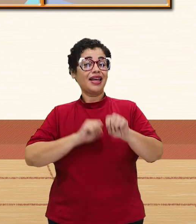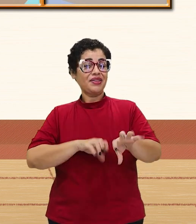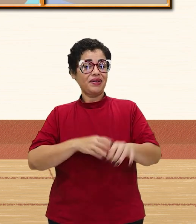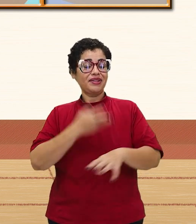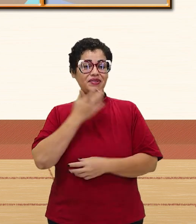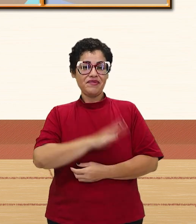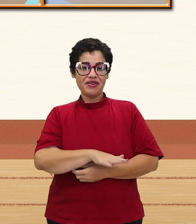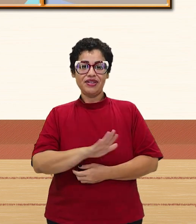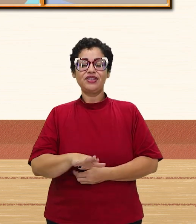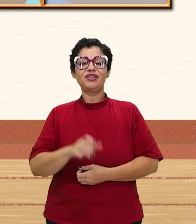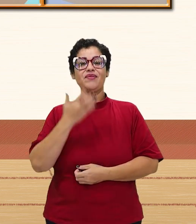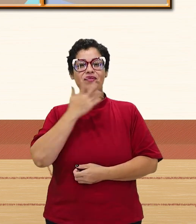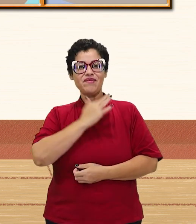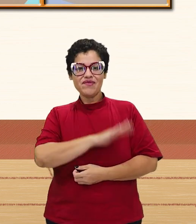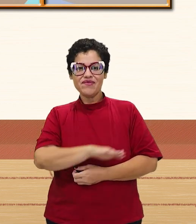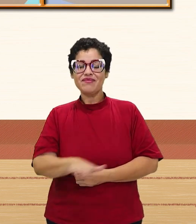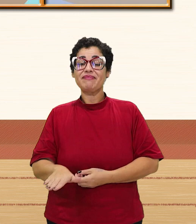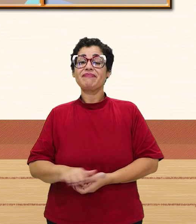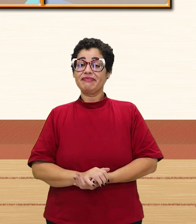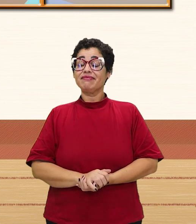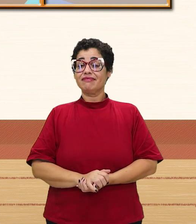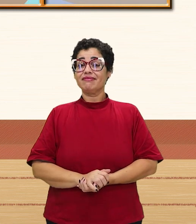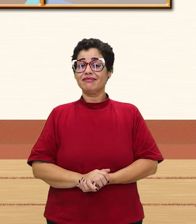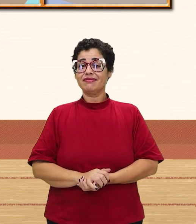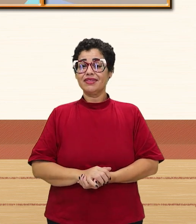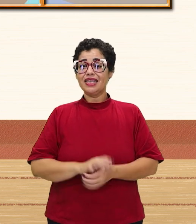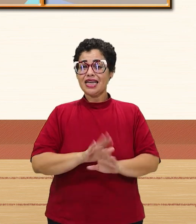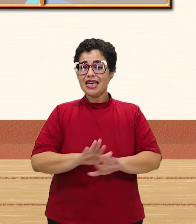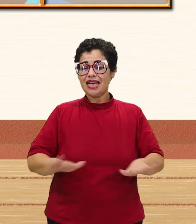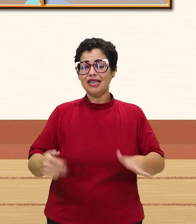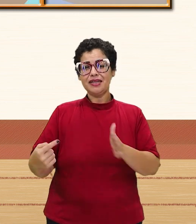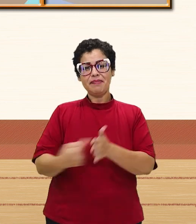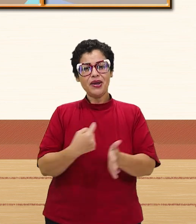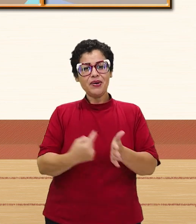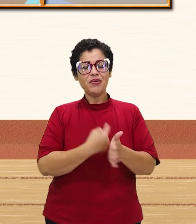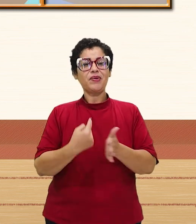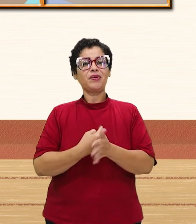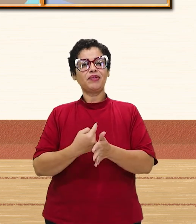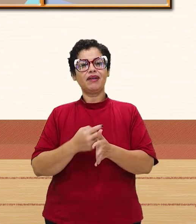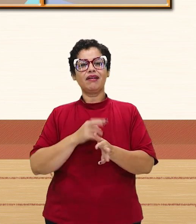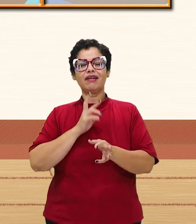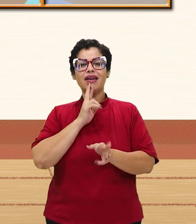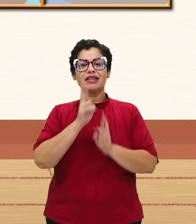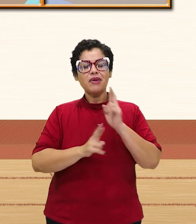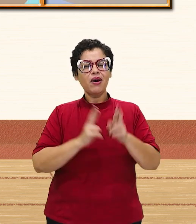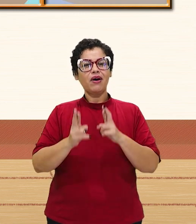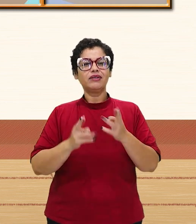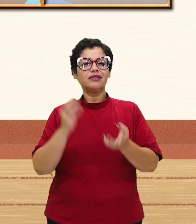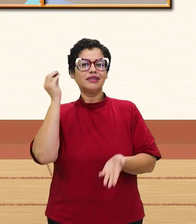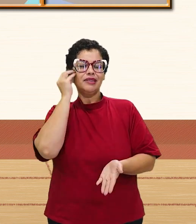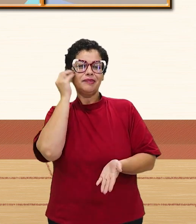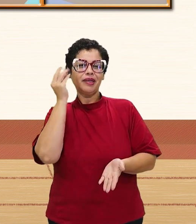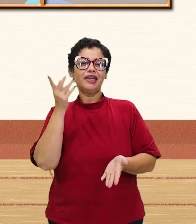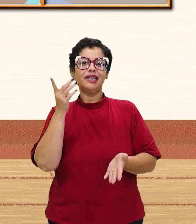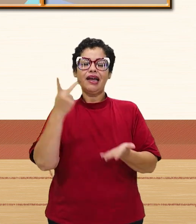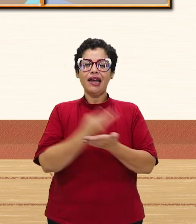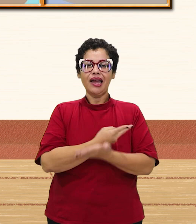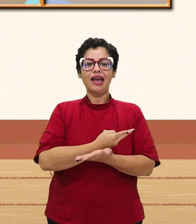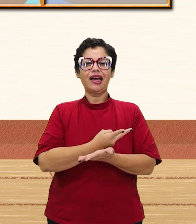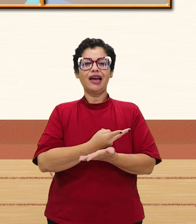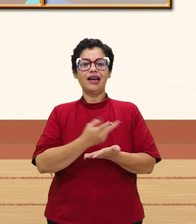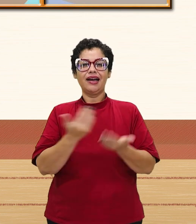educação infantil e com a infância, né? As crianças fazem perguntas, procuram soluções, experimentam,